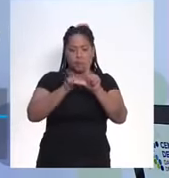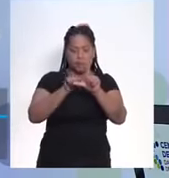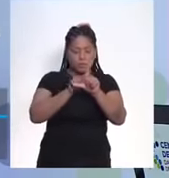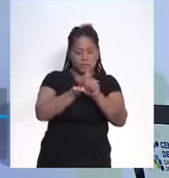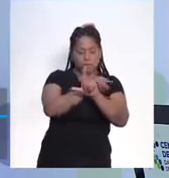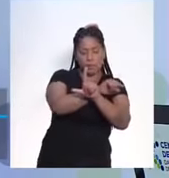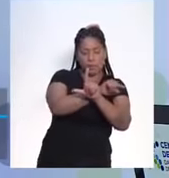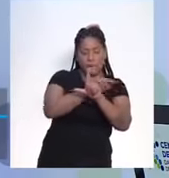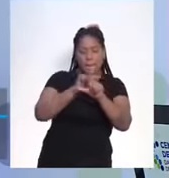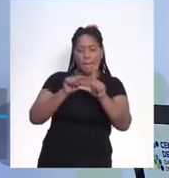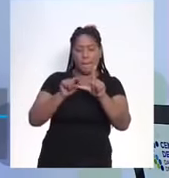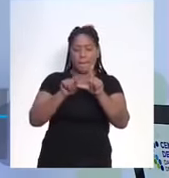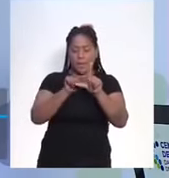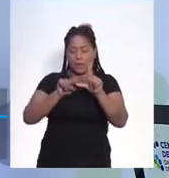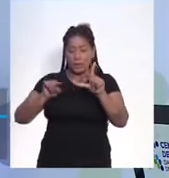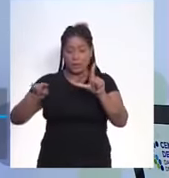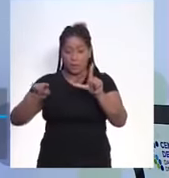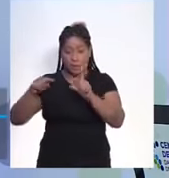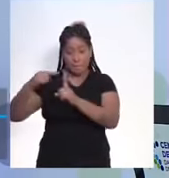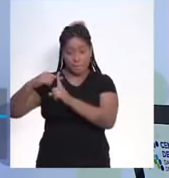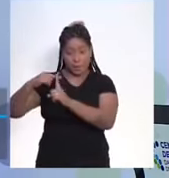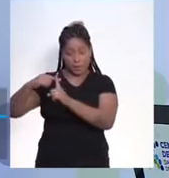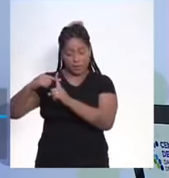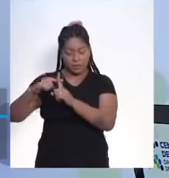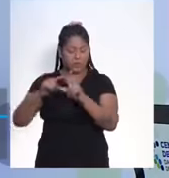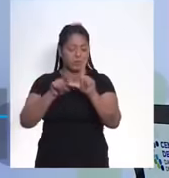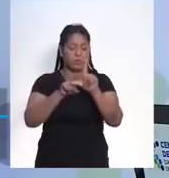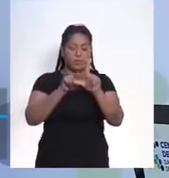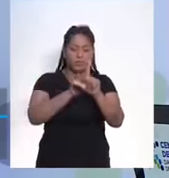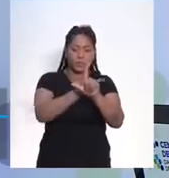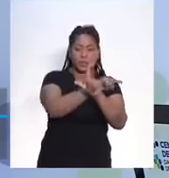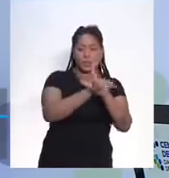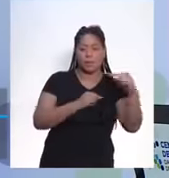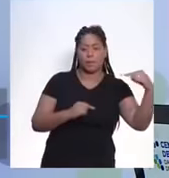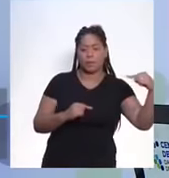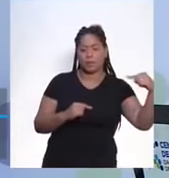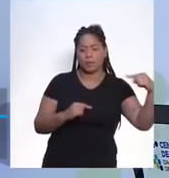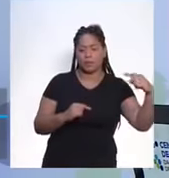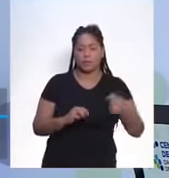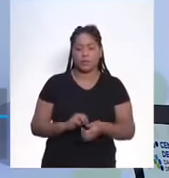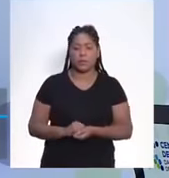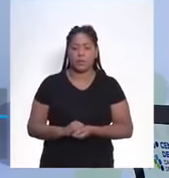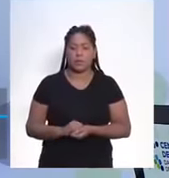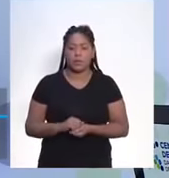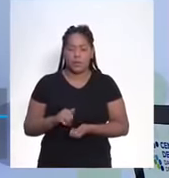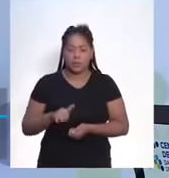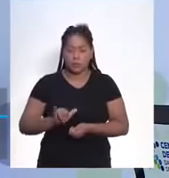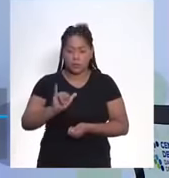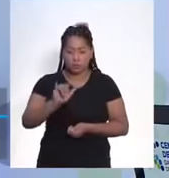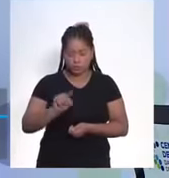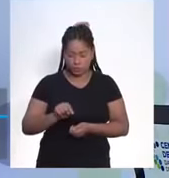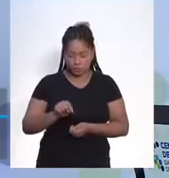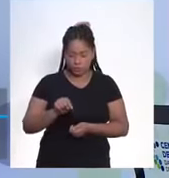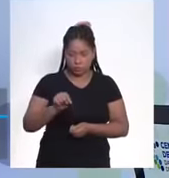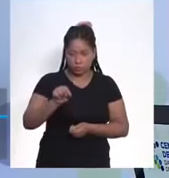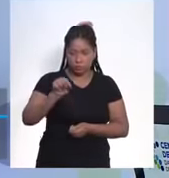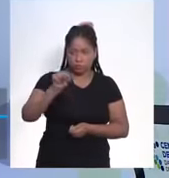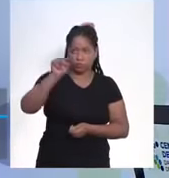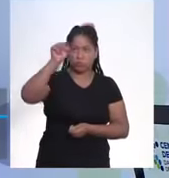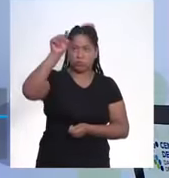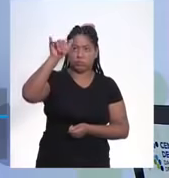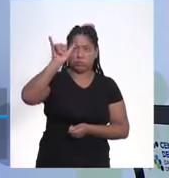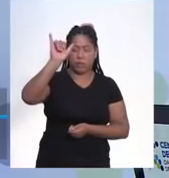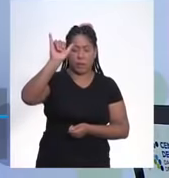direita é positivo para a esquerda e negativo no caso nos dois aí a reta Y eu subir subir